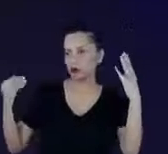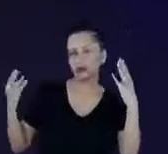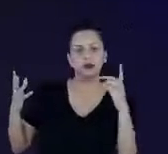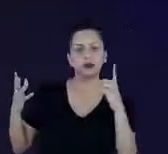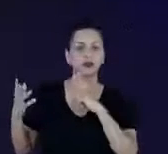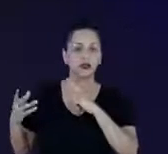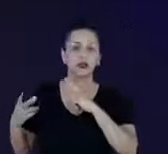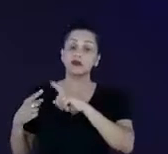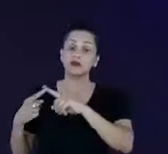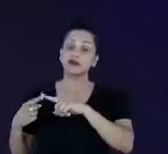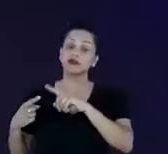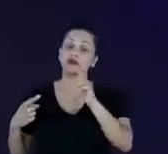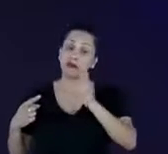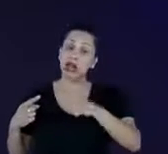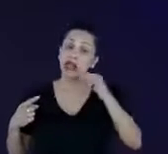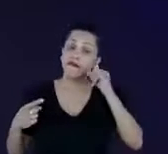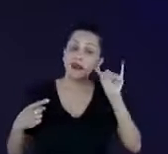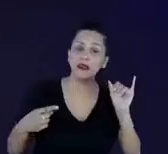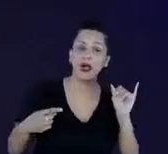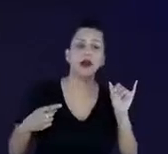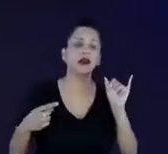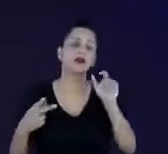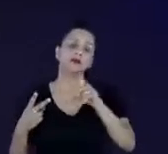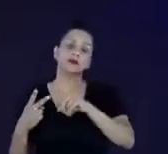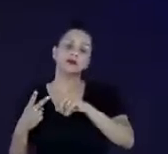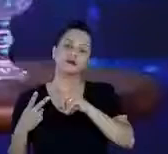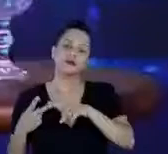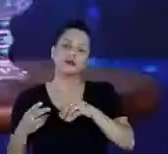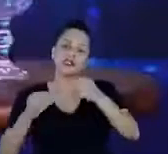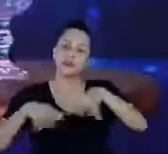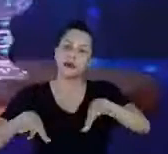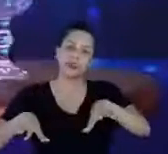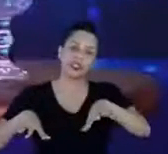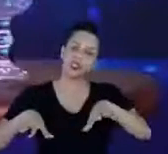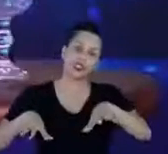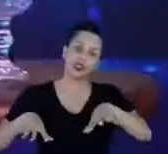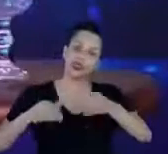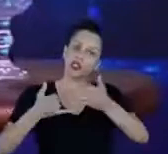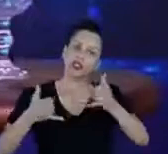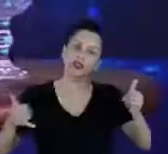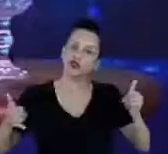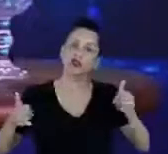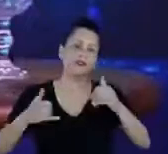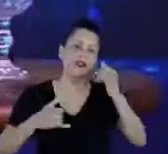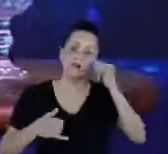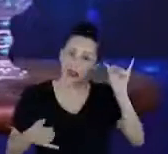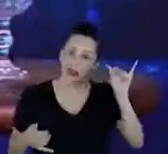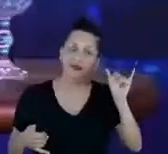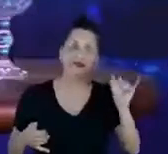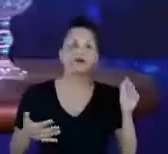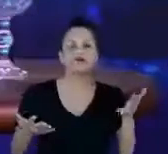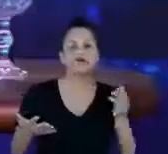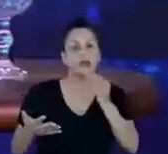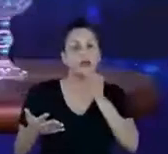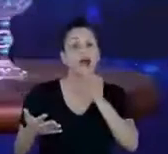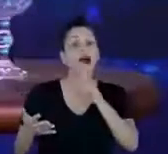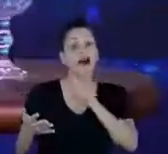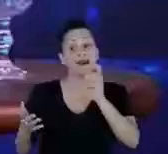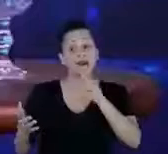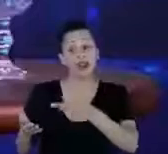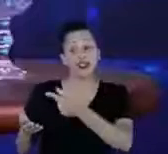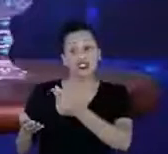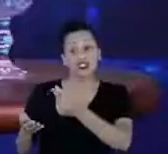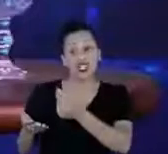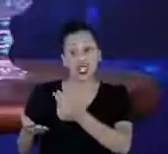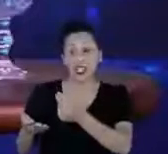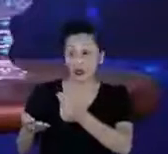para fazer preventivo para reduzir desperdício de energia etc porque ele vai sobrar dinheiro pra gente investir no que Na para onde você precisa ser humano que